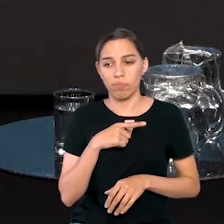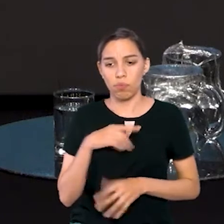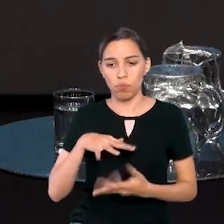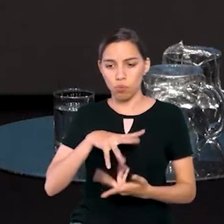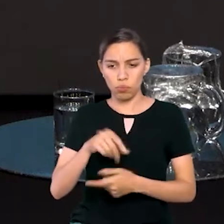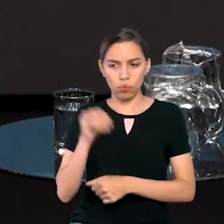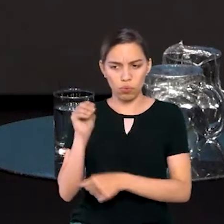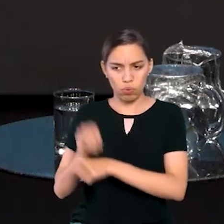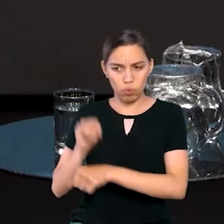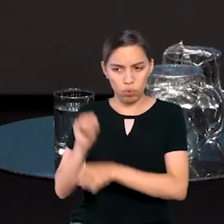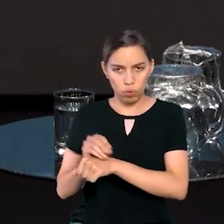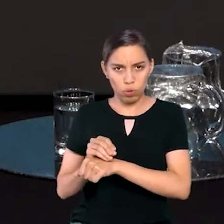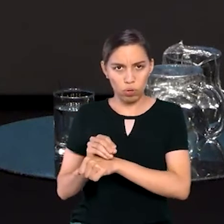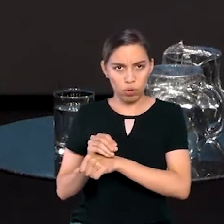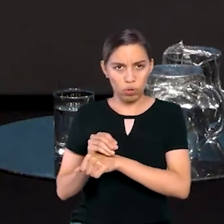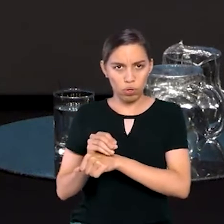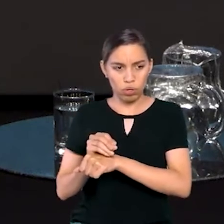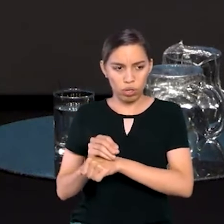ninguém.